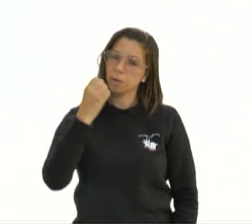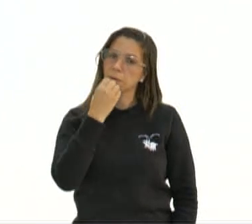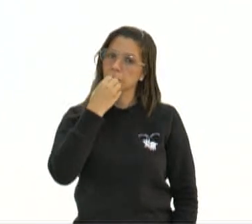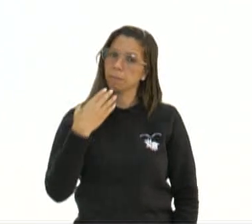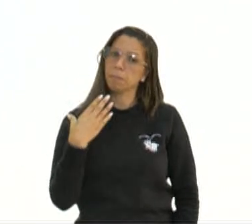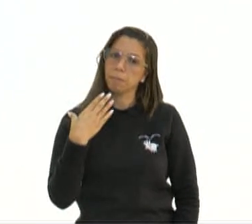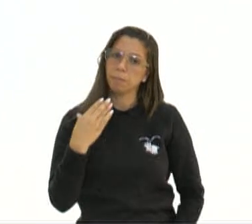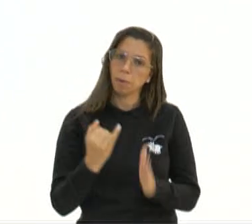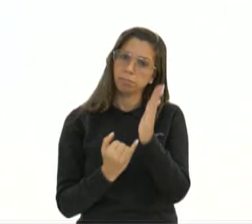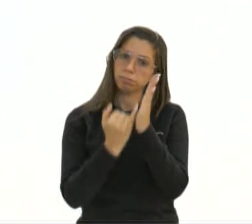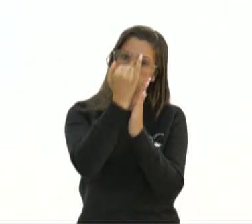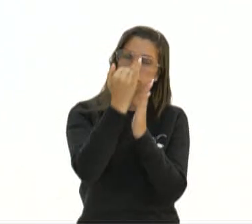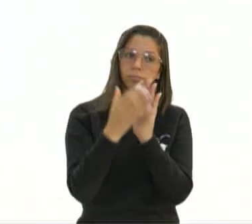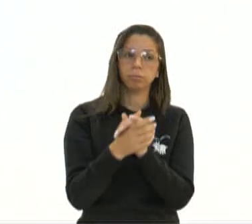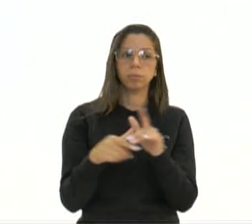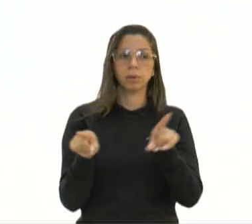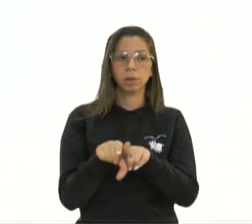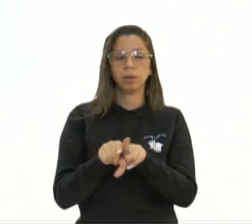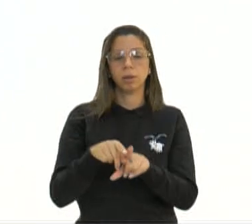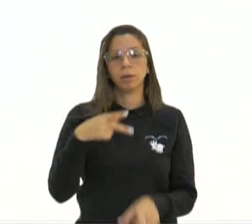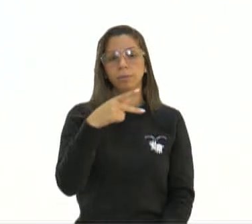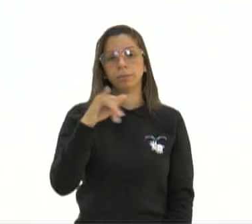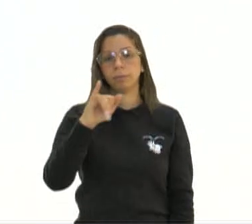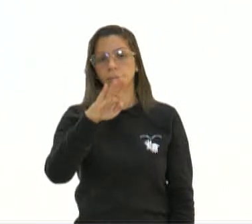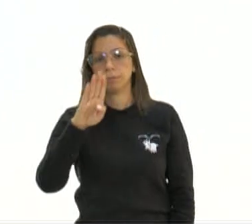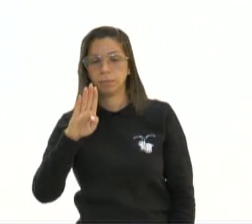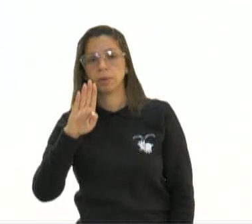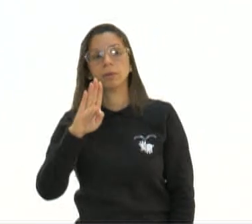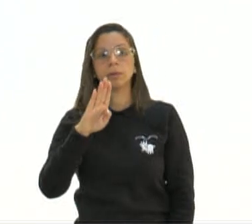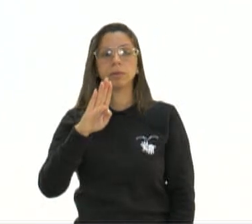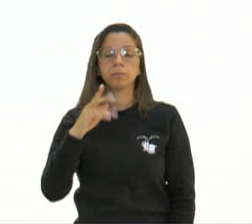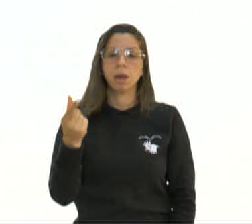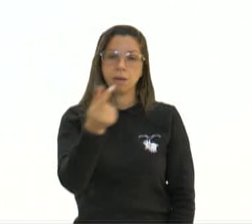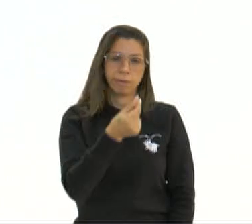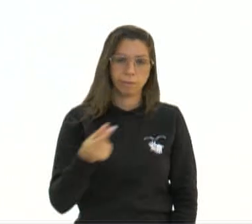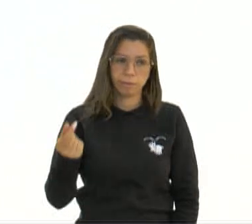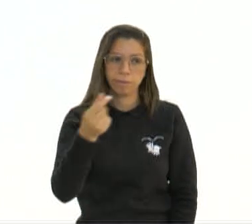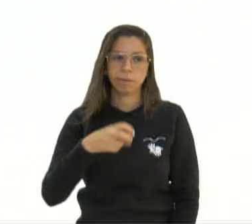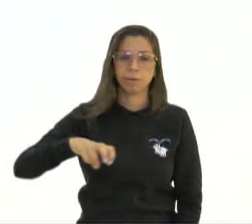índice. E o PIB per capita, que chama atenção aqui também, R$